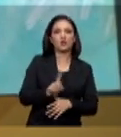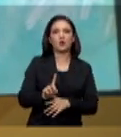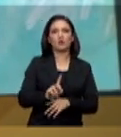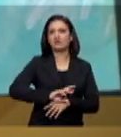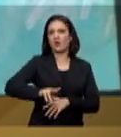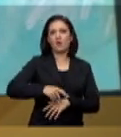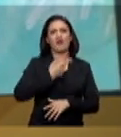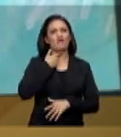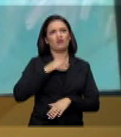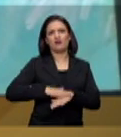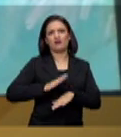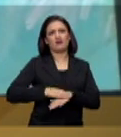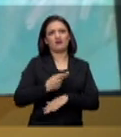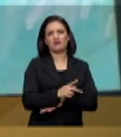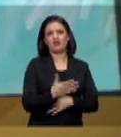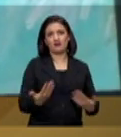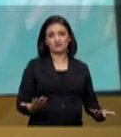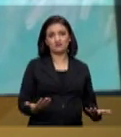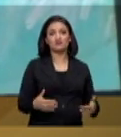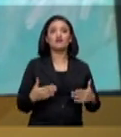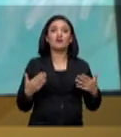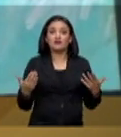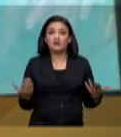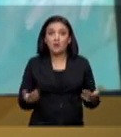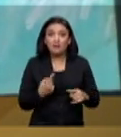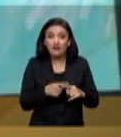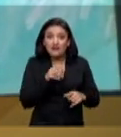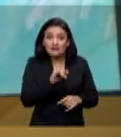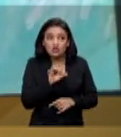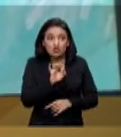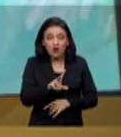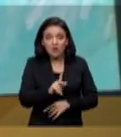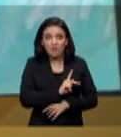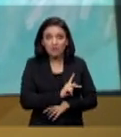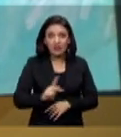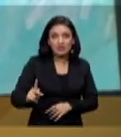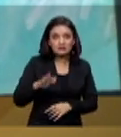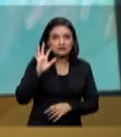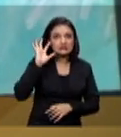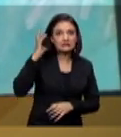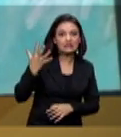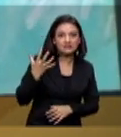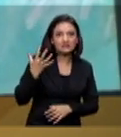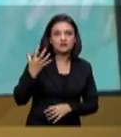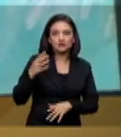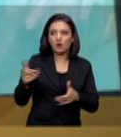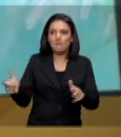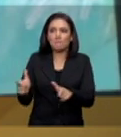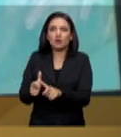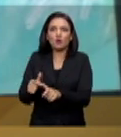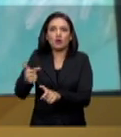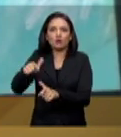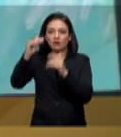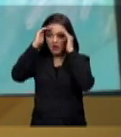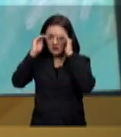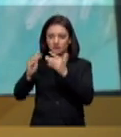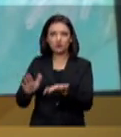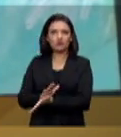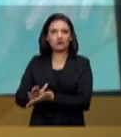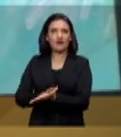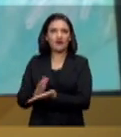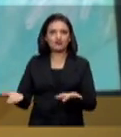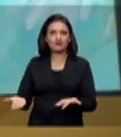nunca a atuação das minorias poderia se efetivar no jogo político. E não teríamos uma democracia